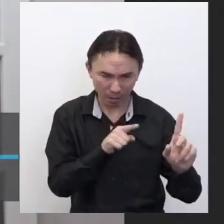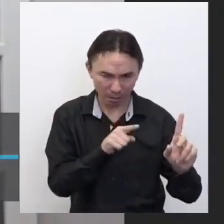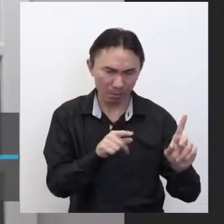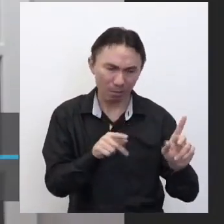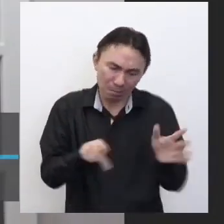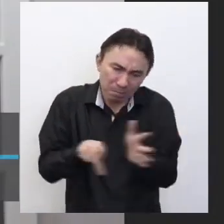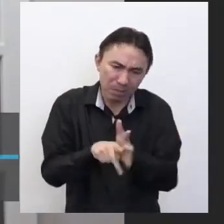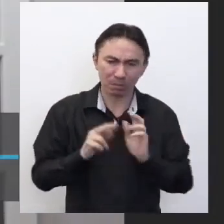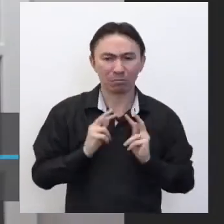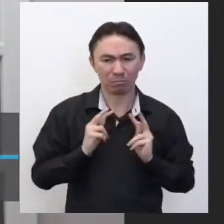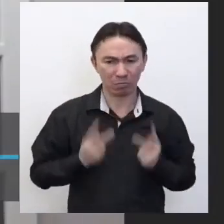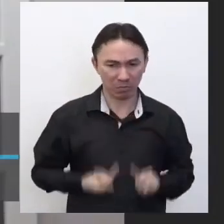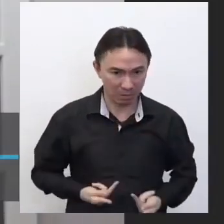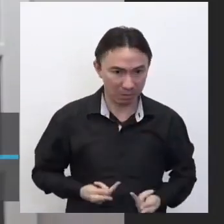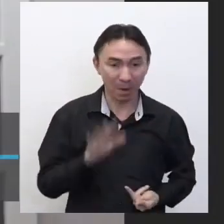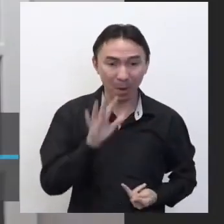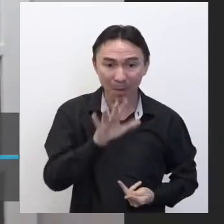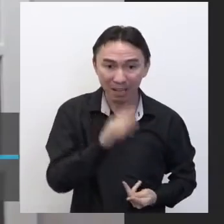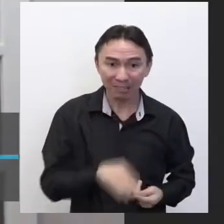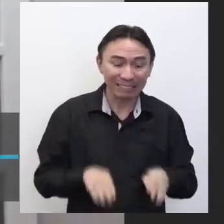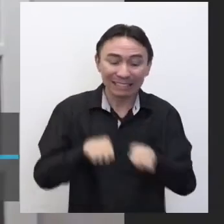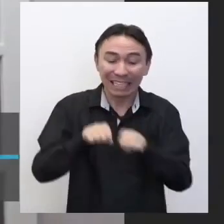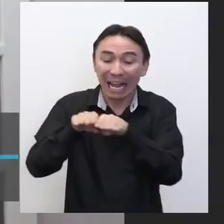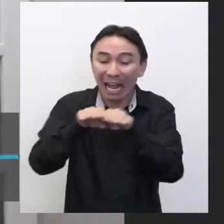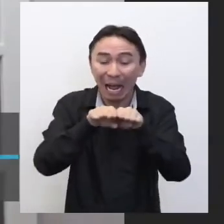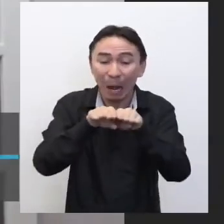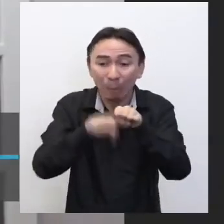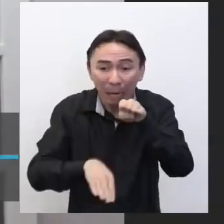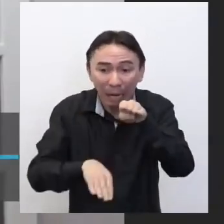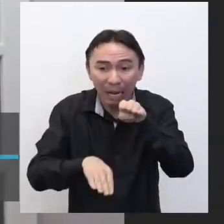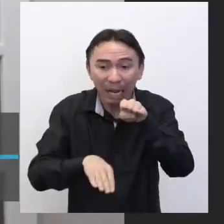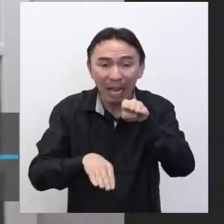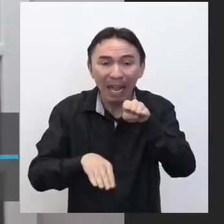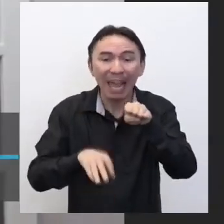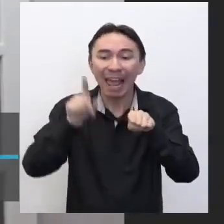a desigualdade é uma característica da sociedade.